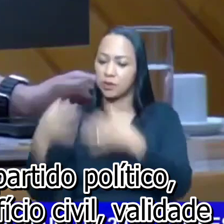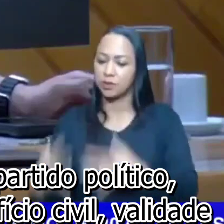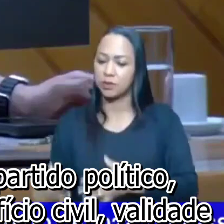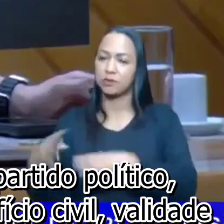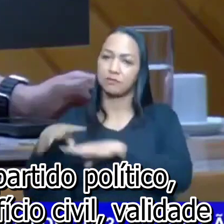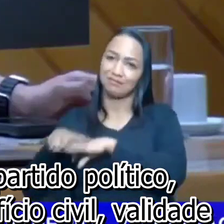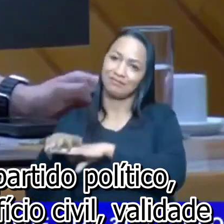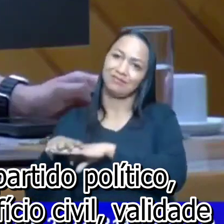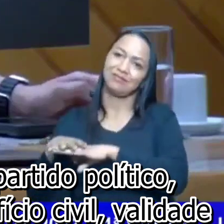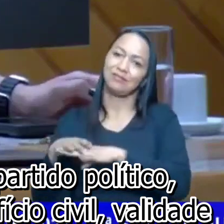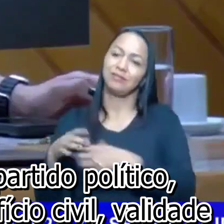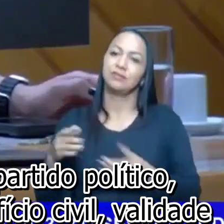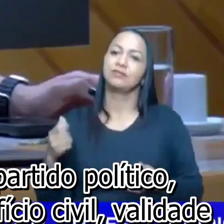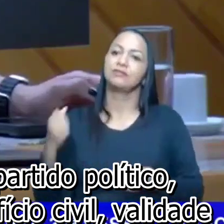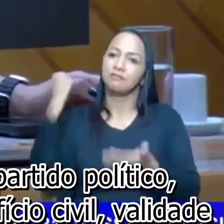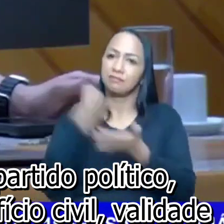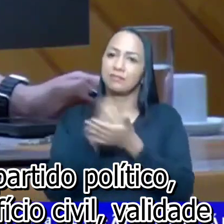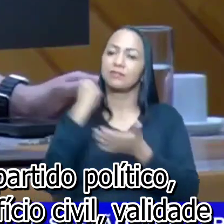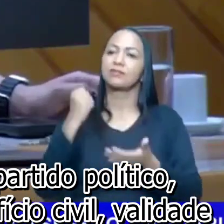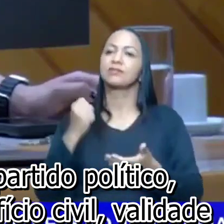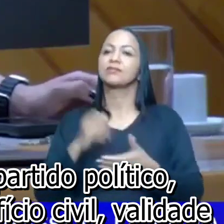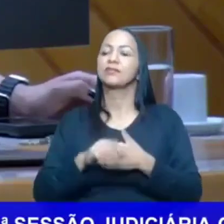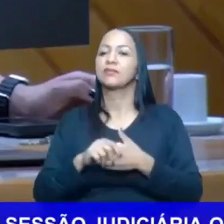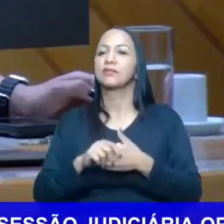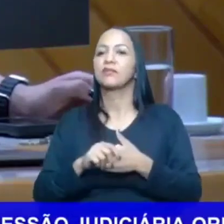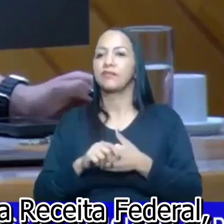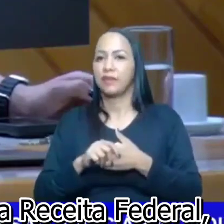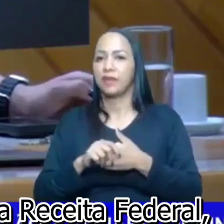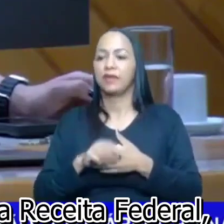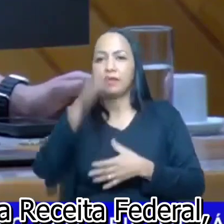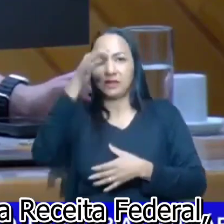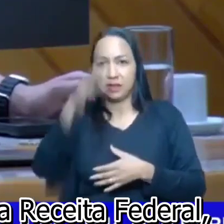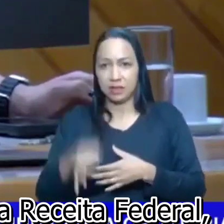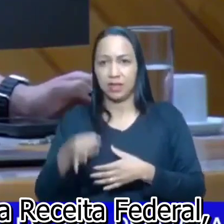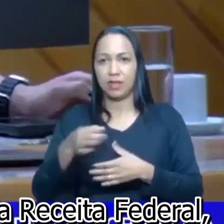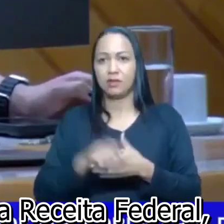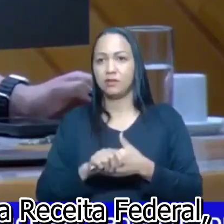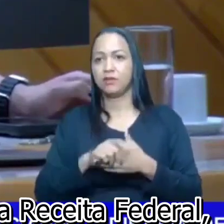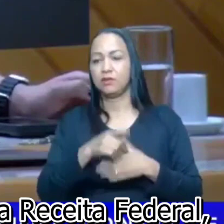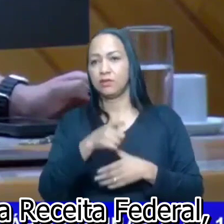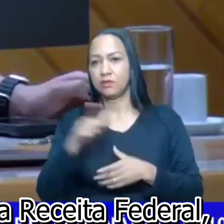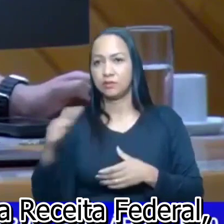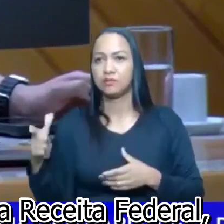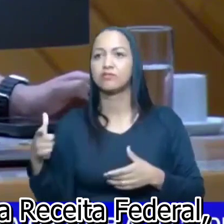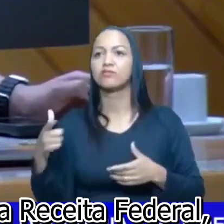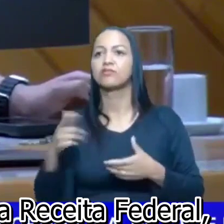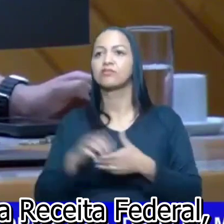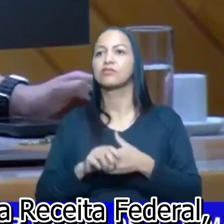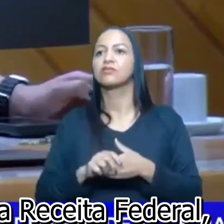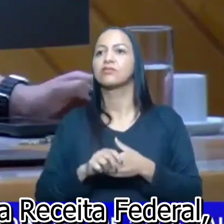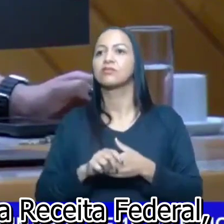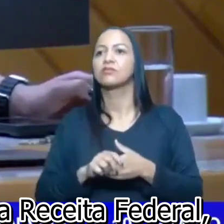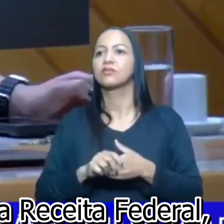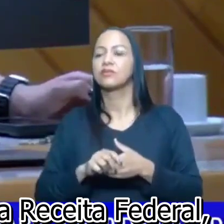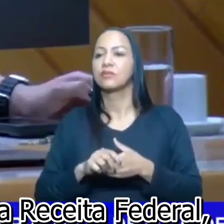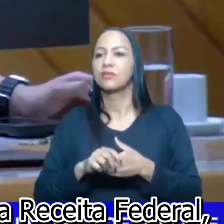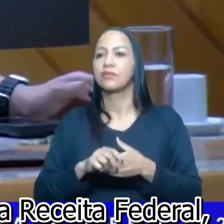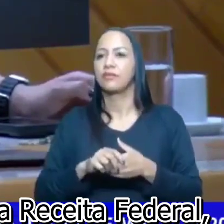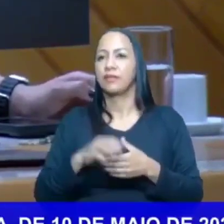livro diário, não autenticação no ofício civil, validade legal, ausência, remessa, escrituração contábil digital, Receita